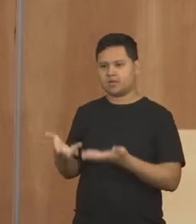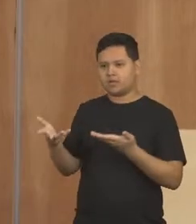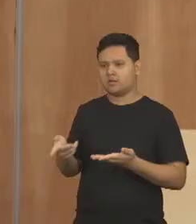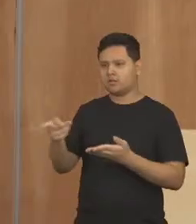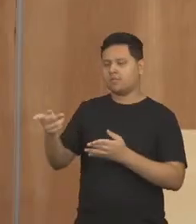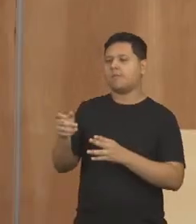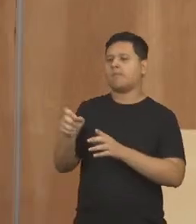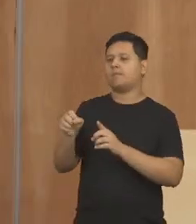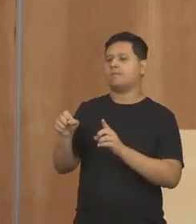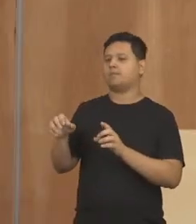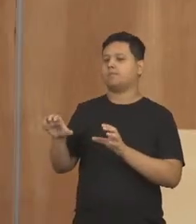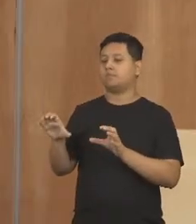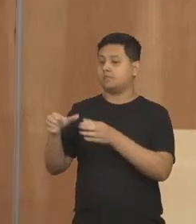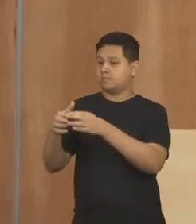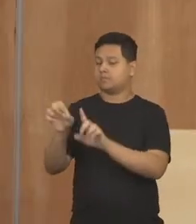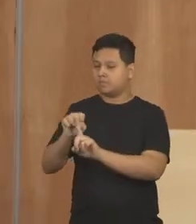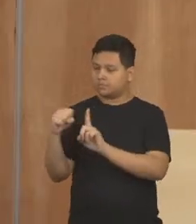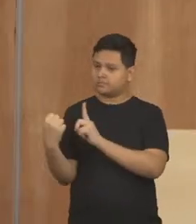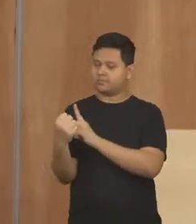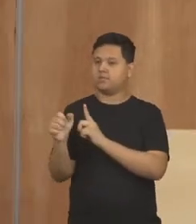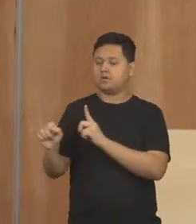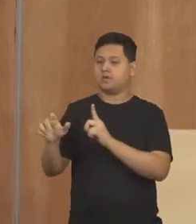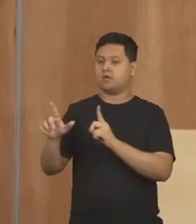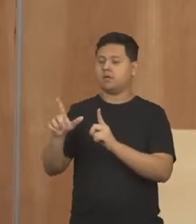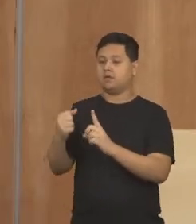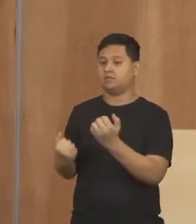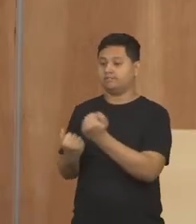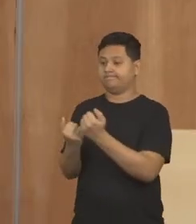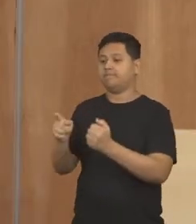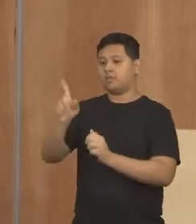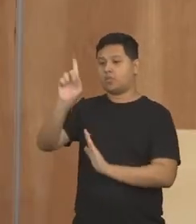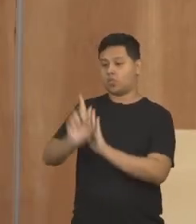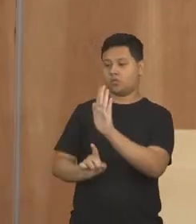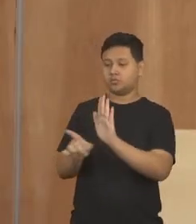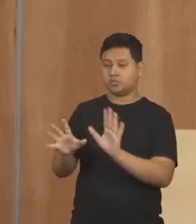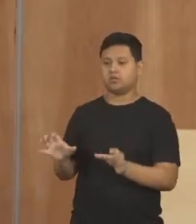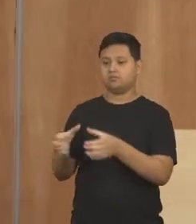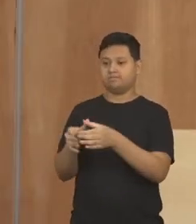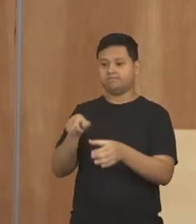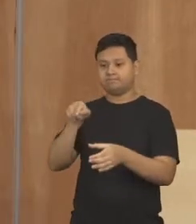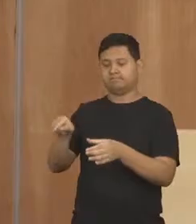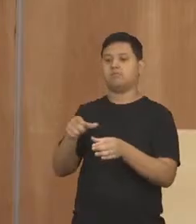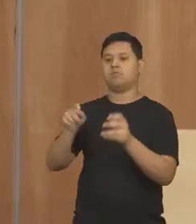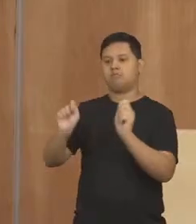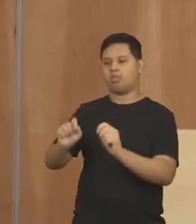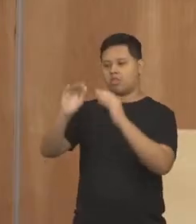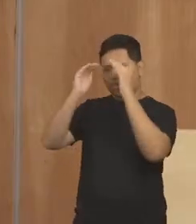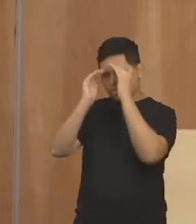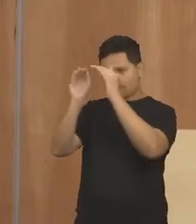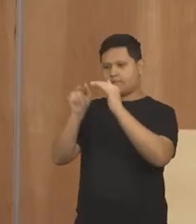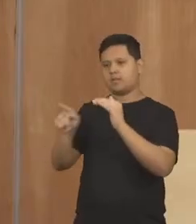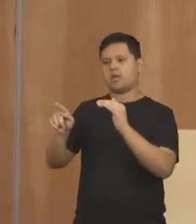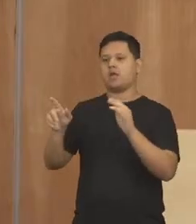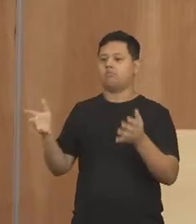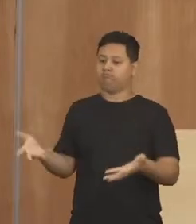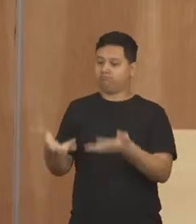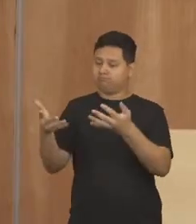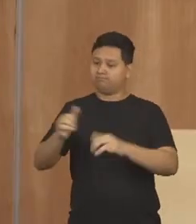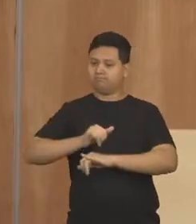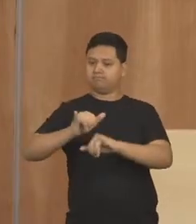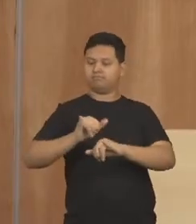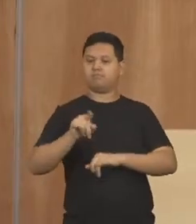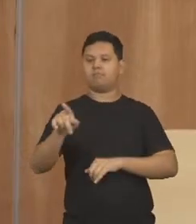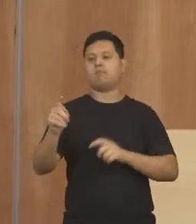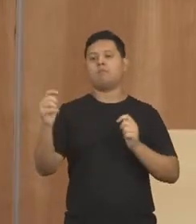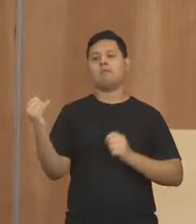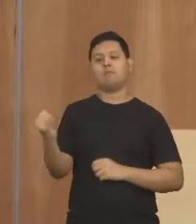a rede de proteção social, garantindo que os direitos desses grupos sejam respeitados e promovidos.